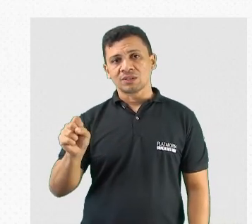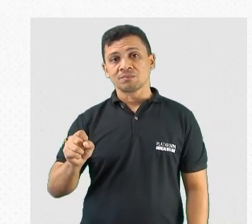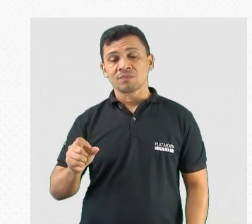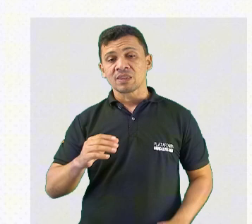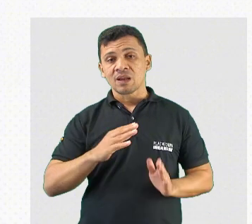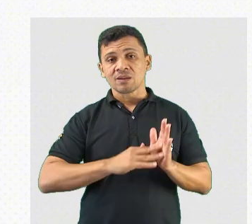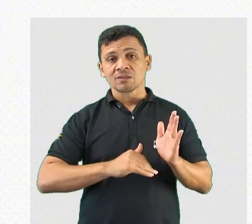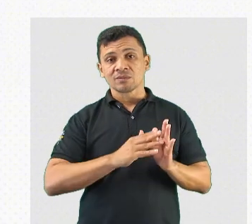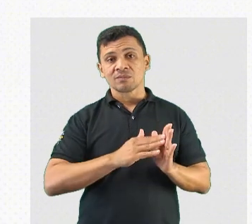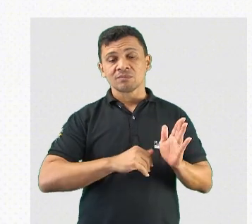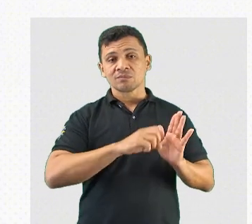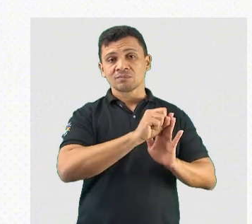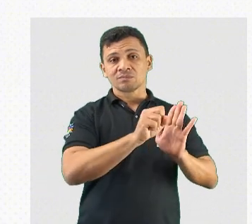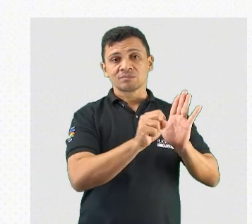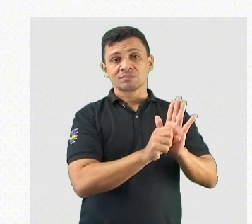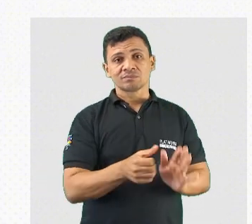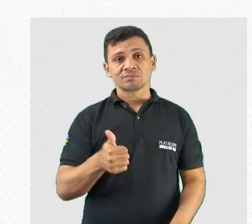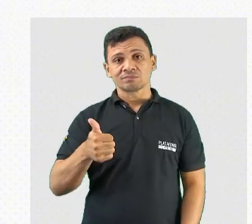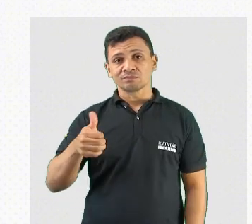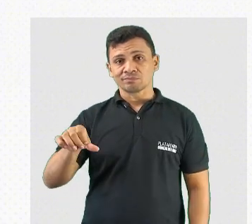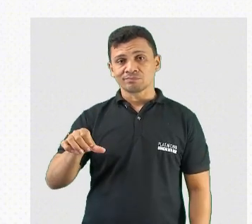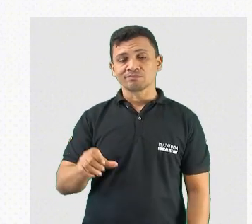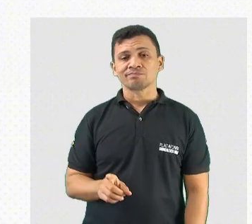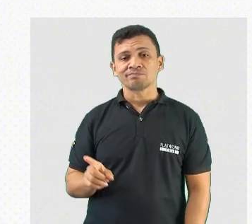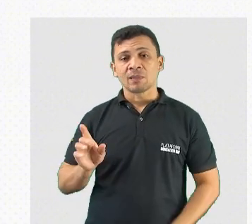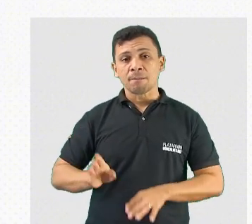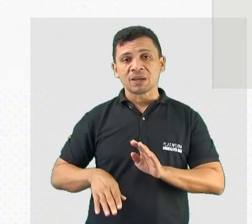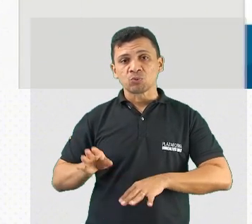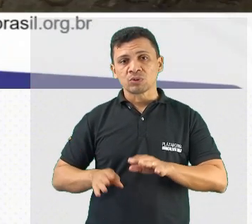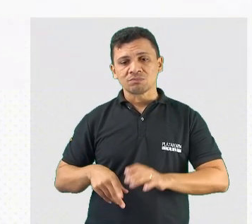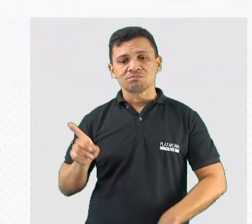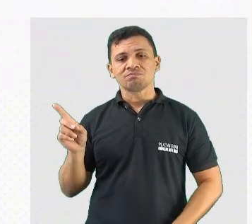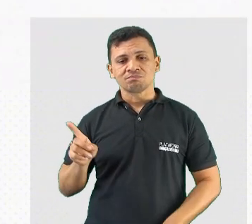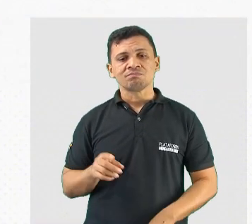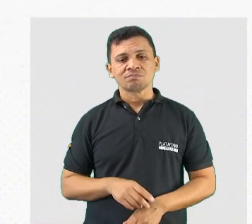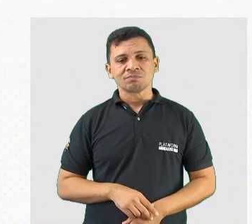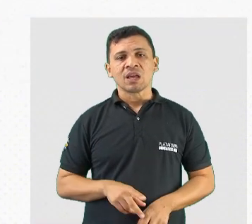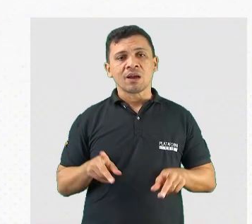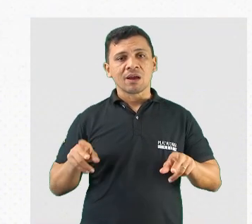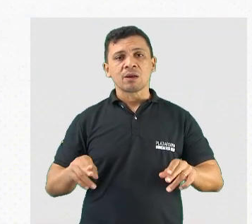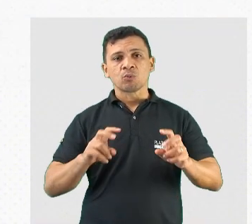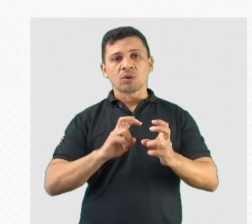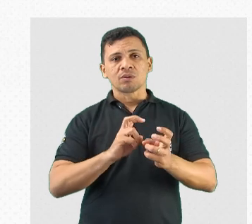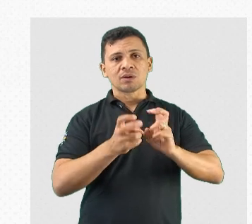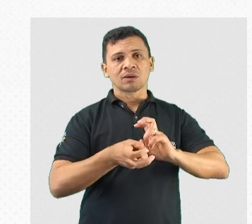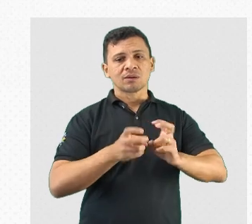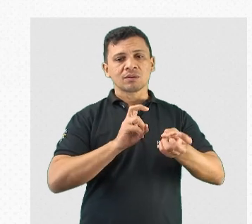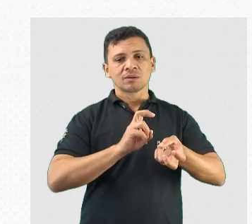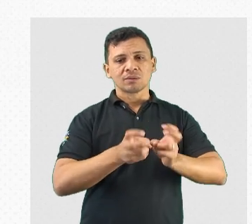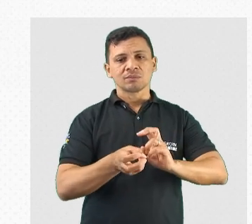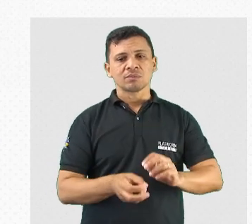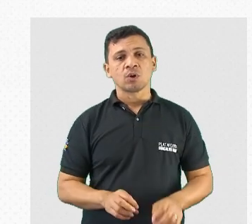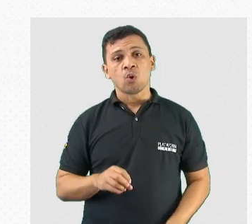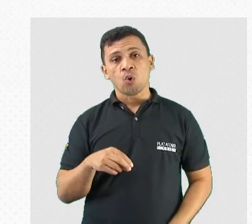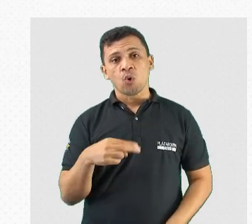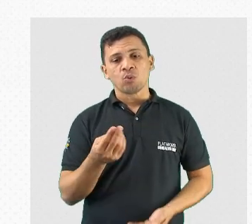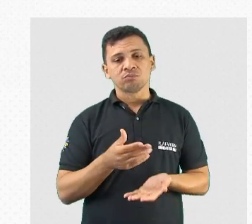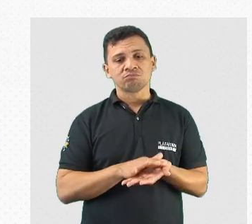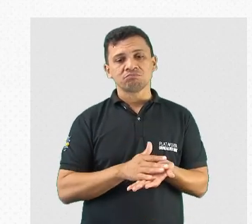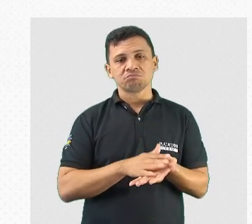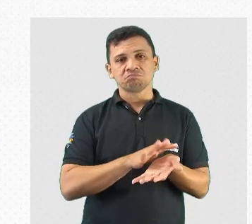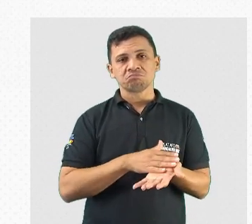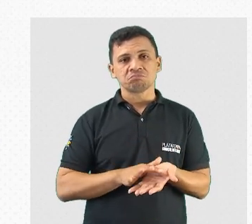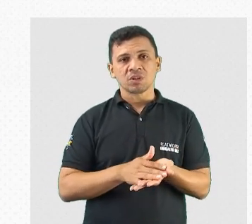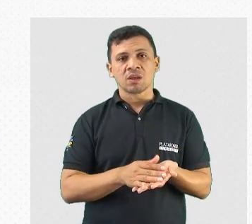XIX, batuque, né? Que vem do mesmo sistema de capoeira e do que a gente chama de semba ou samba, né? É uma